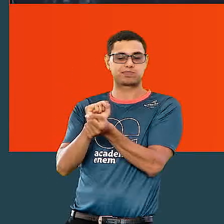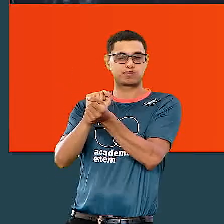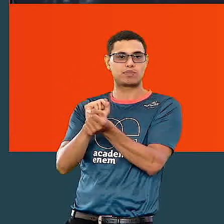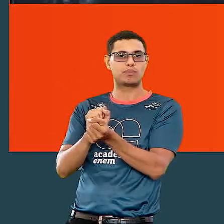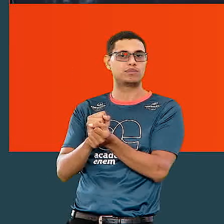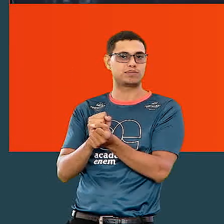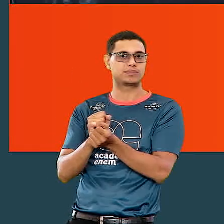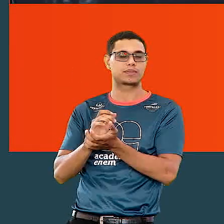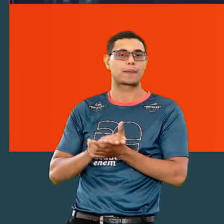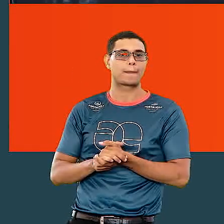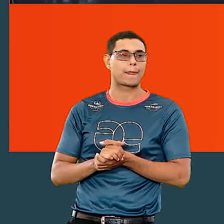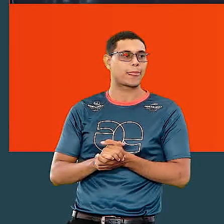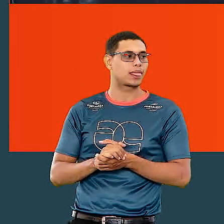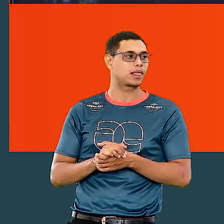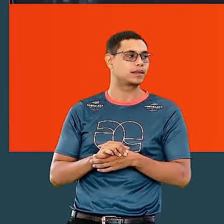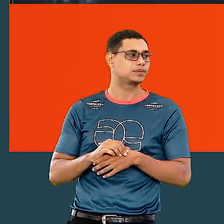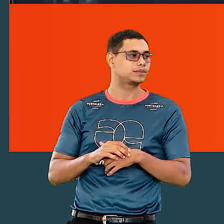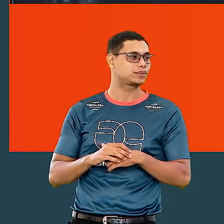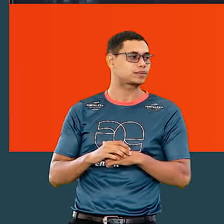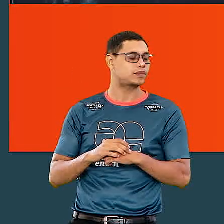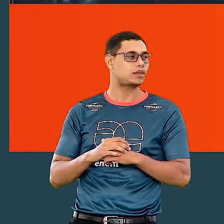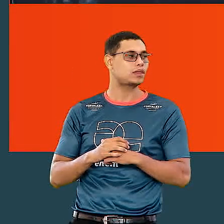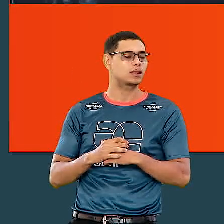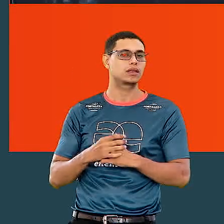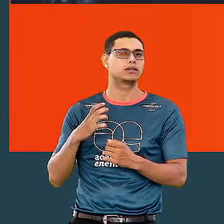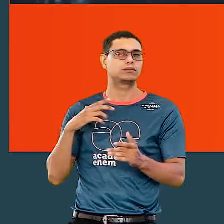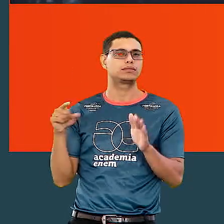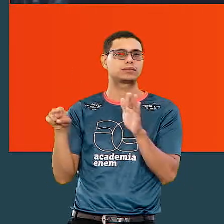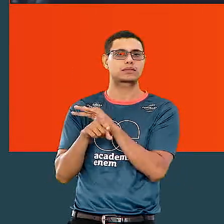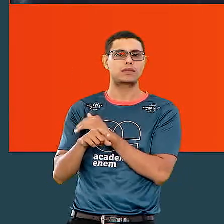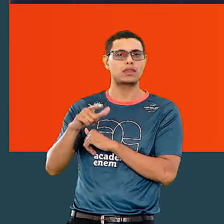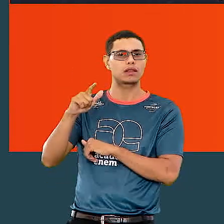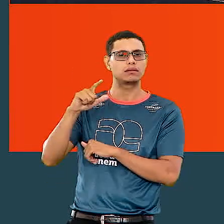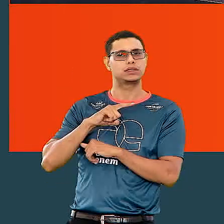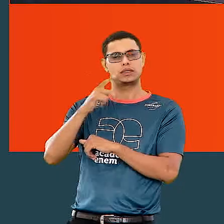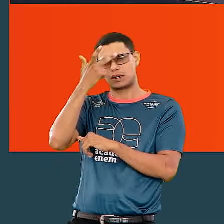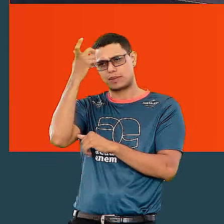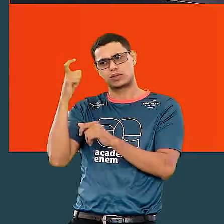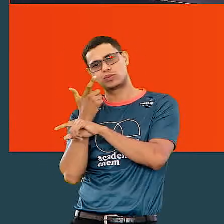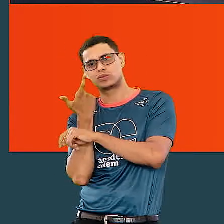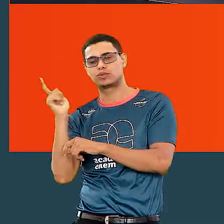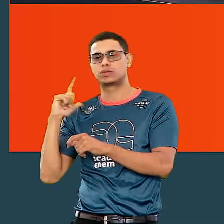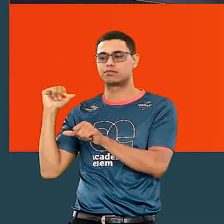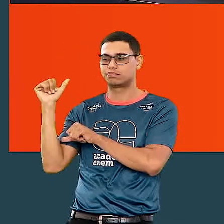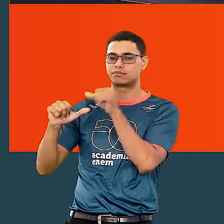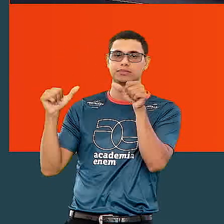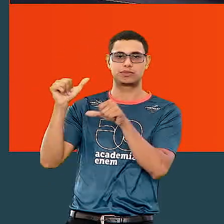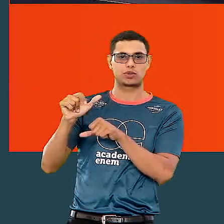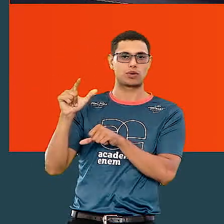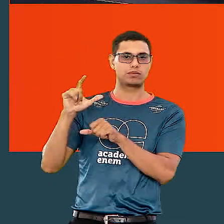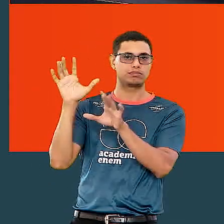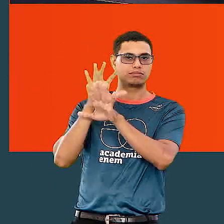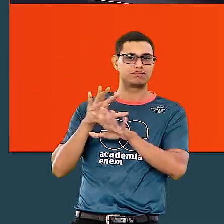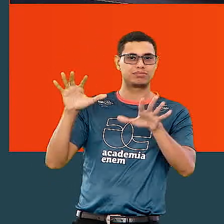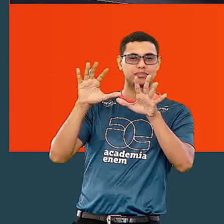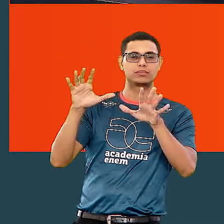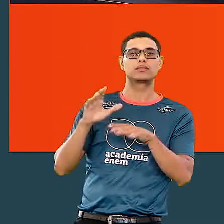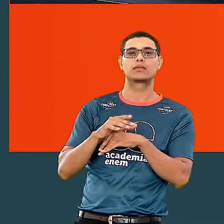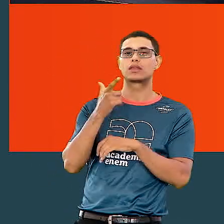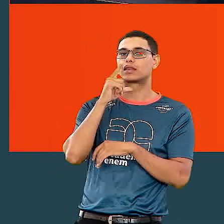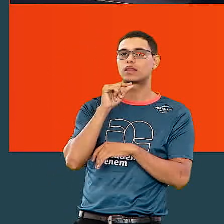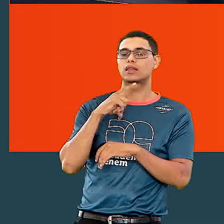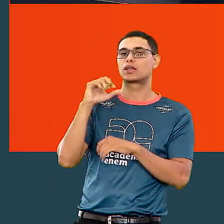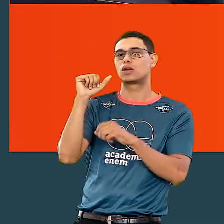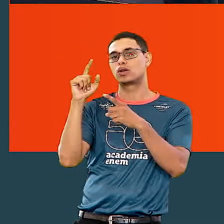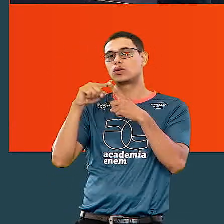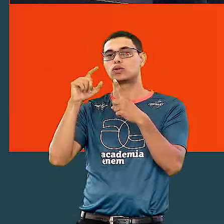Mas, Isaac, tem outra pessoa que modifica essa condição alguma vez? Tem sim. Além de Solon,